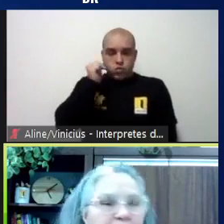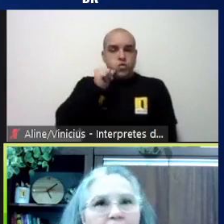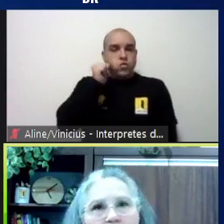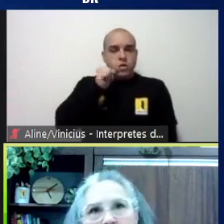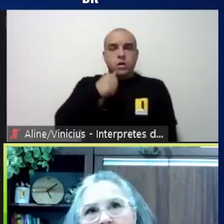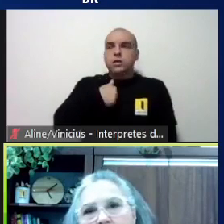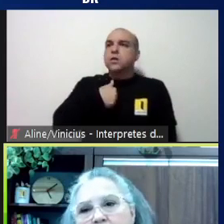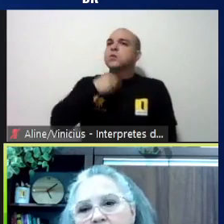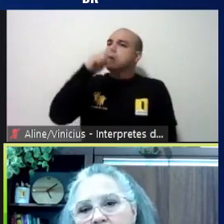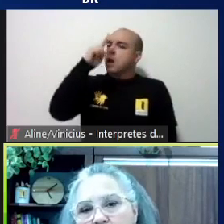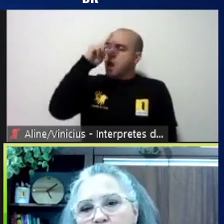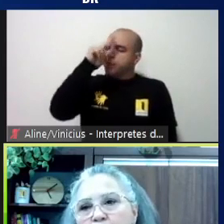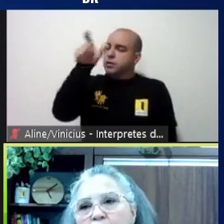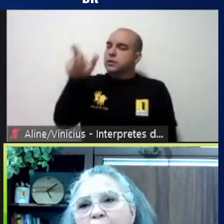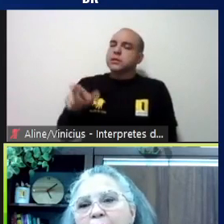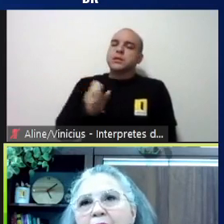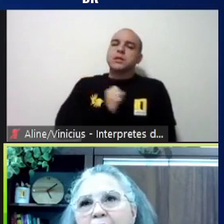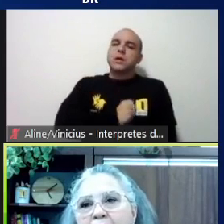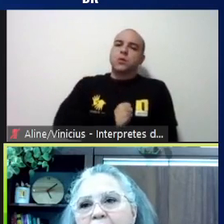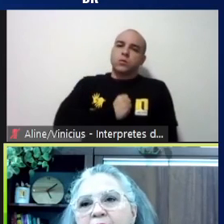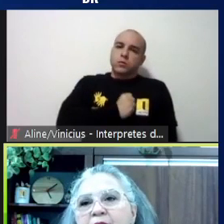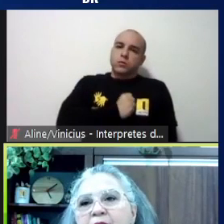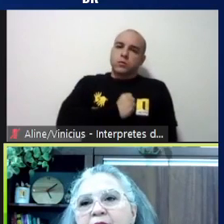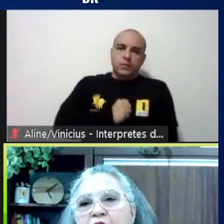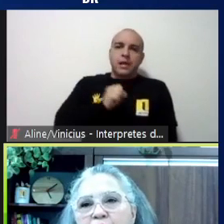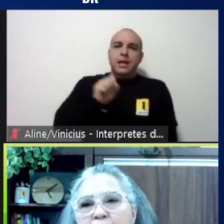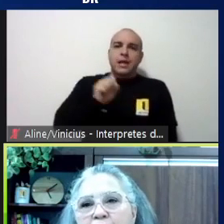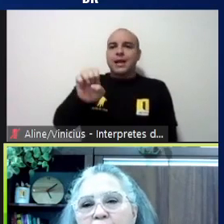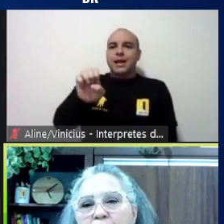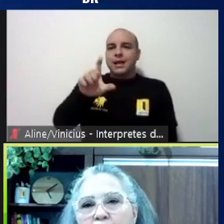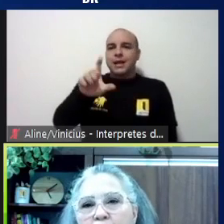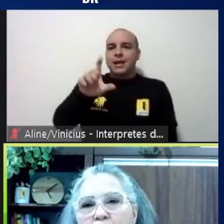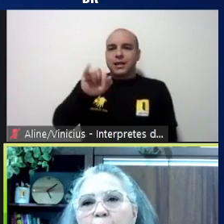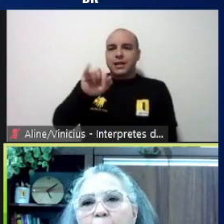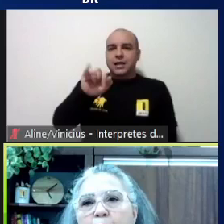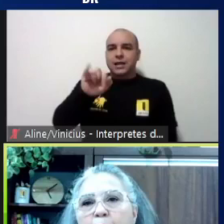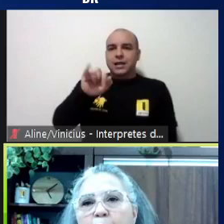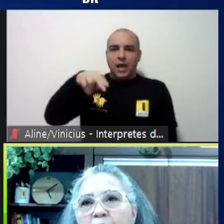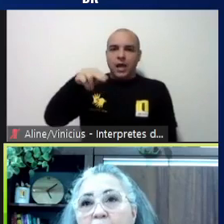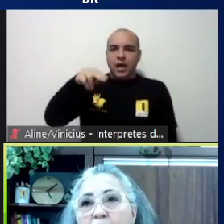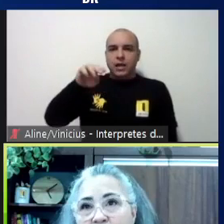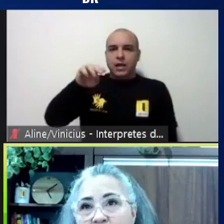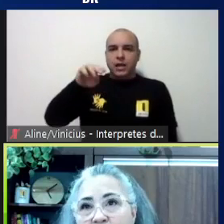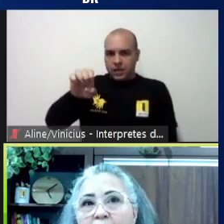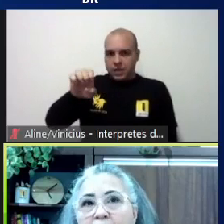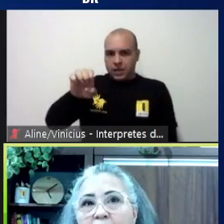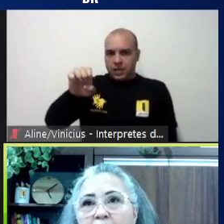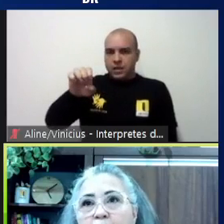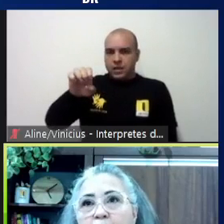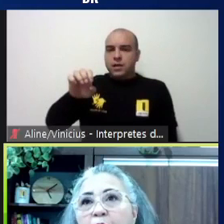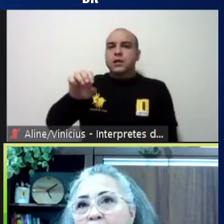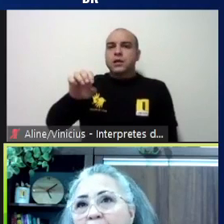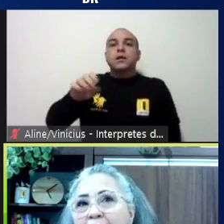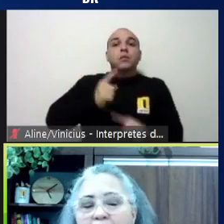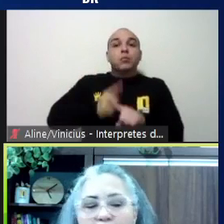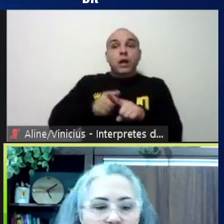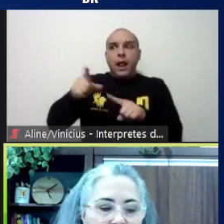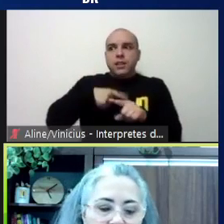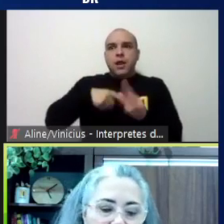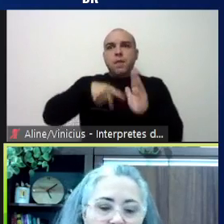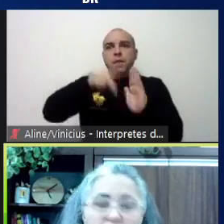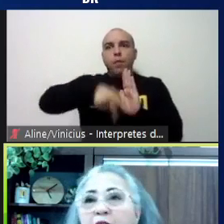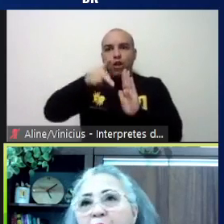a nossa, junto com a Marta, se dedicam ao projeto da nossa escola, né? Porque eu comentei